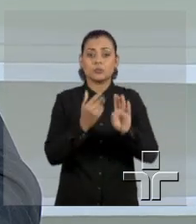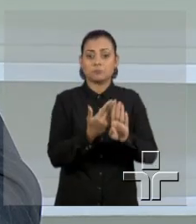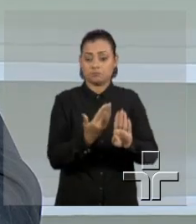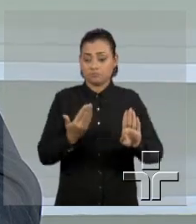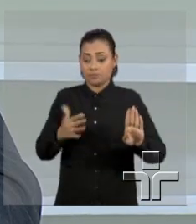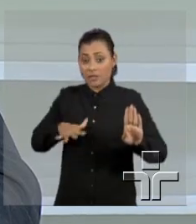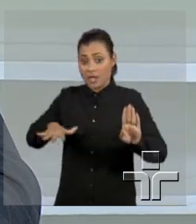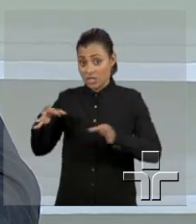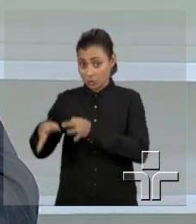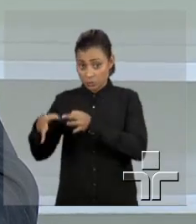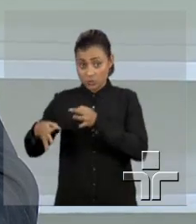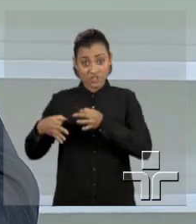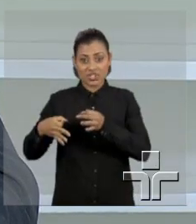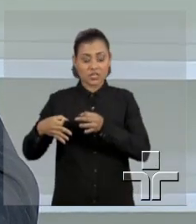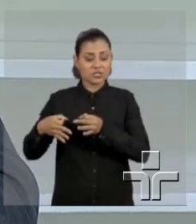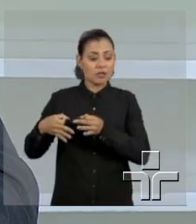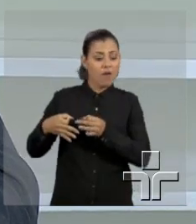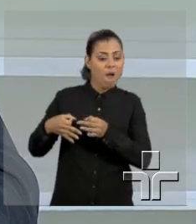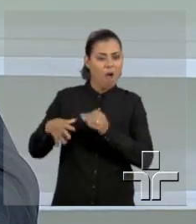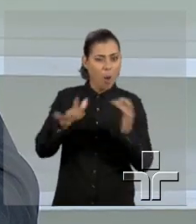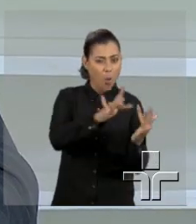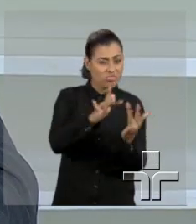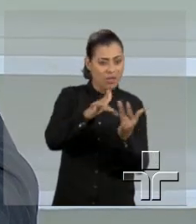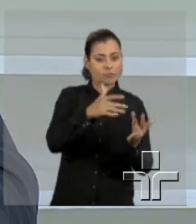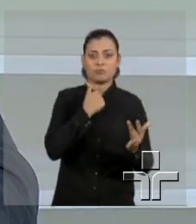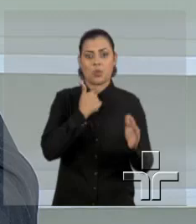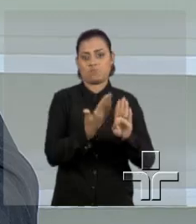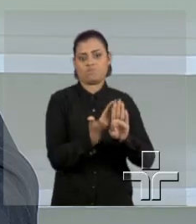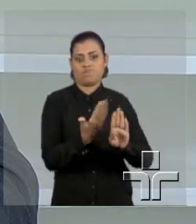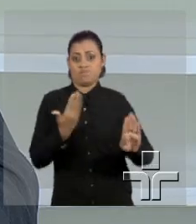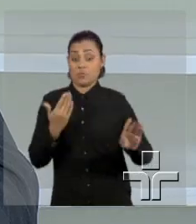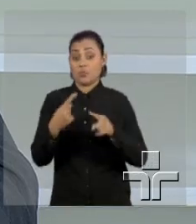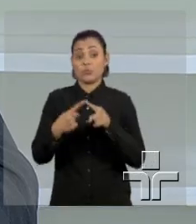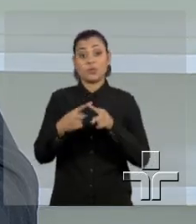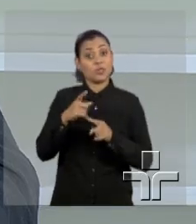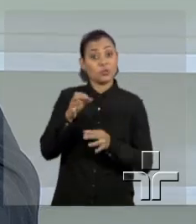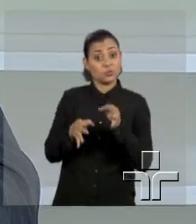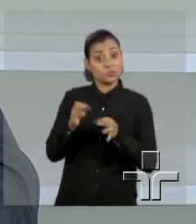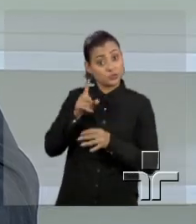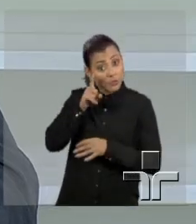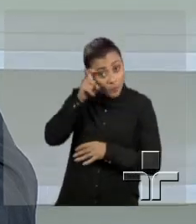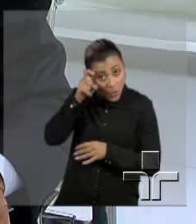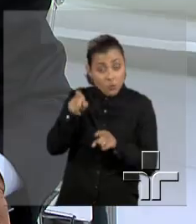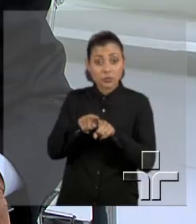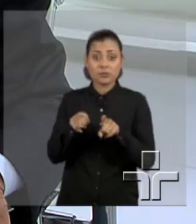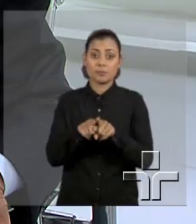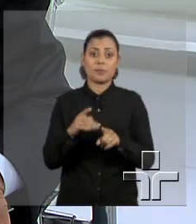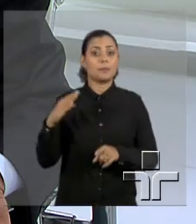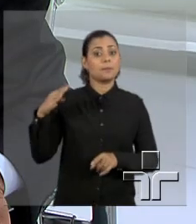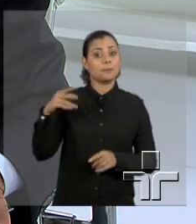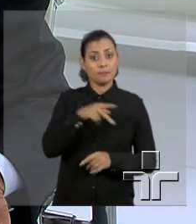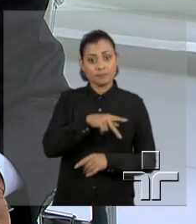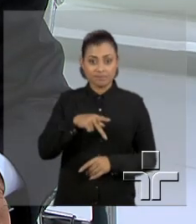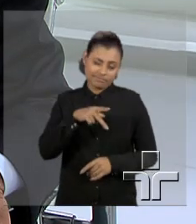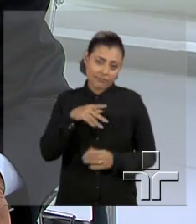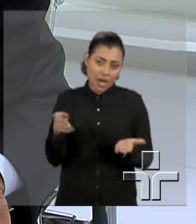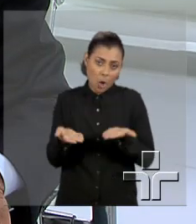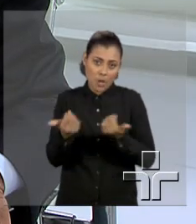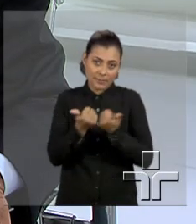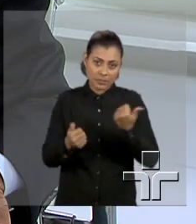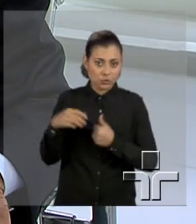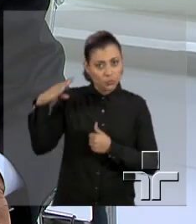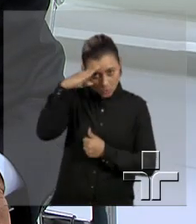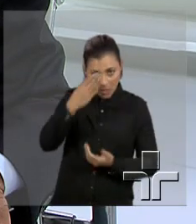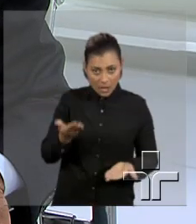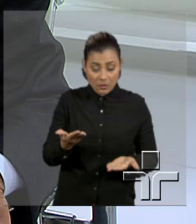das partes, né? No caso do ex-ministro Sérgio Moro, ex-juiz Sérgio Moro, hoje ministro do Bolsonaro. Com relação à